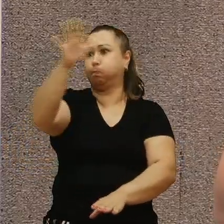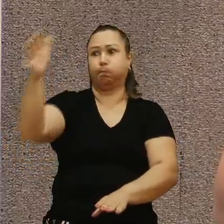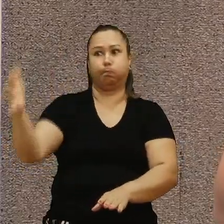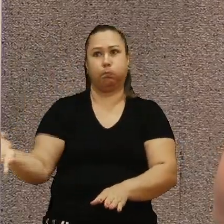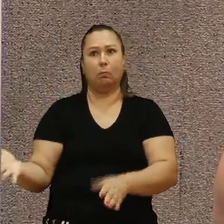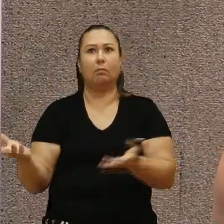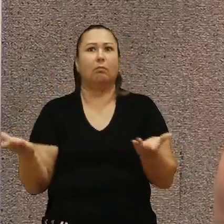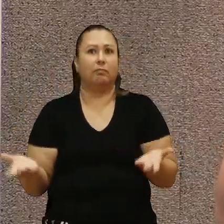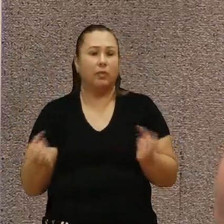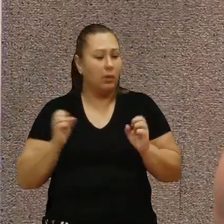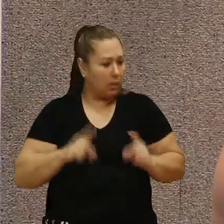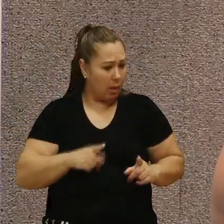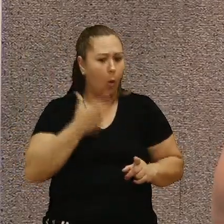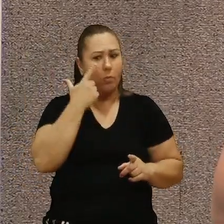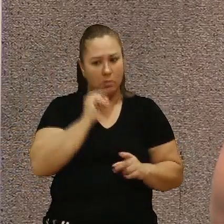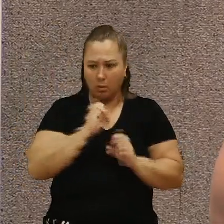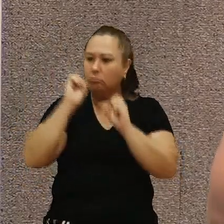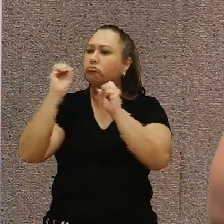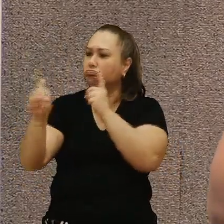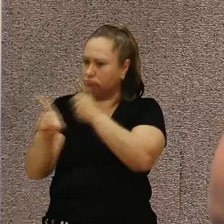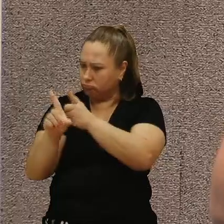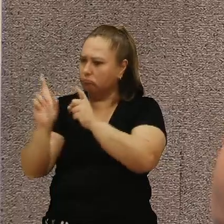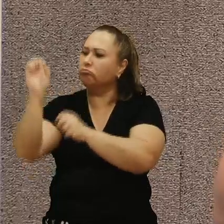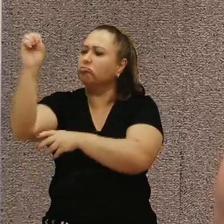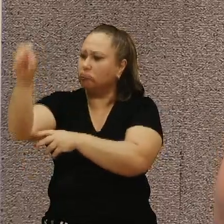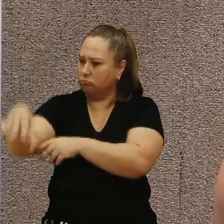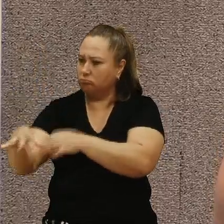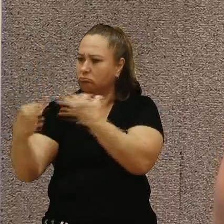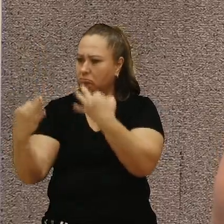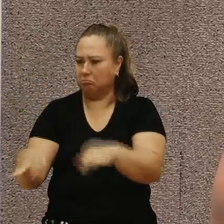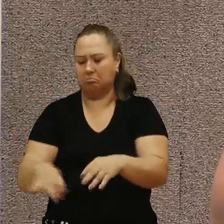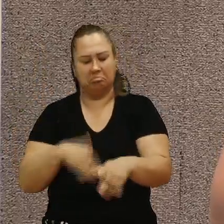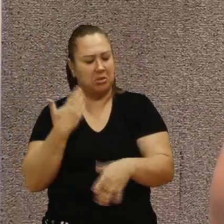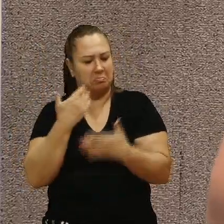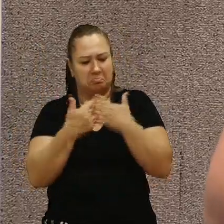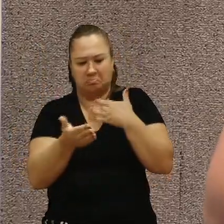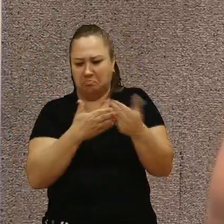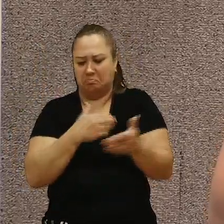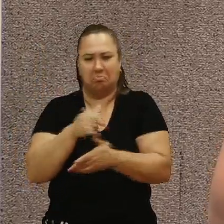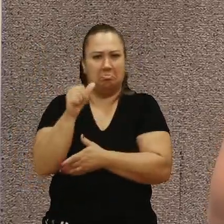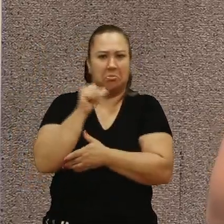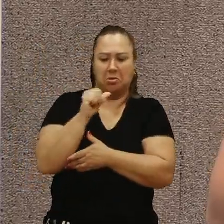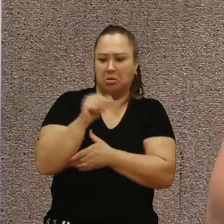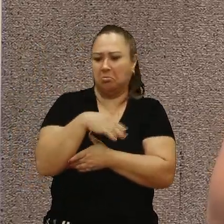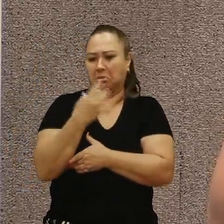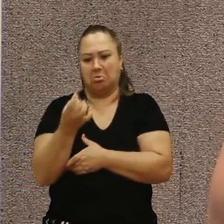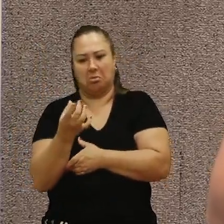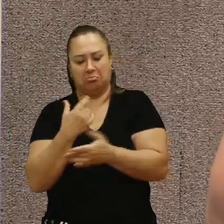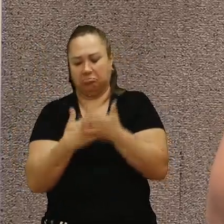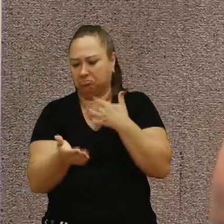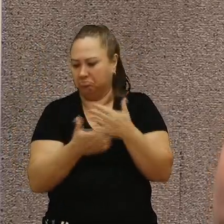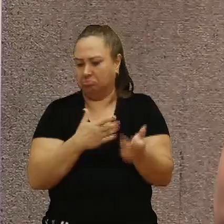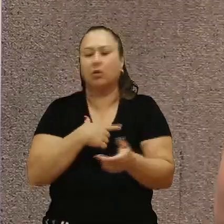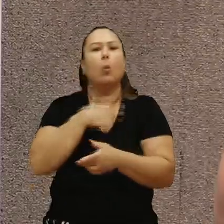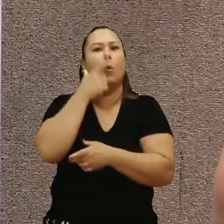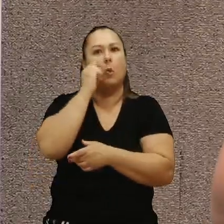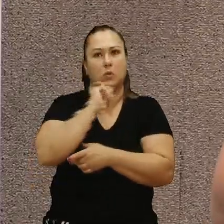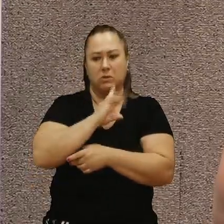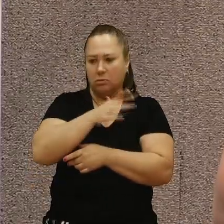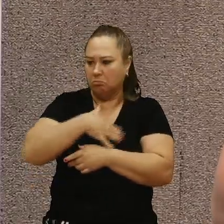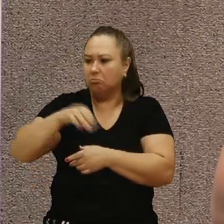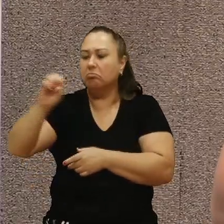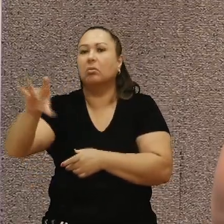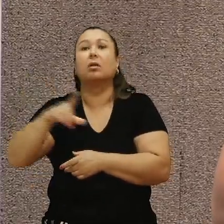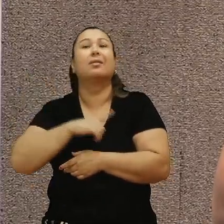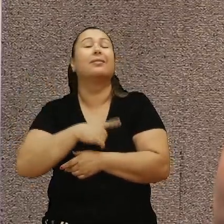levar até a lixeira, conseguiu encontrar ela. Mesmo bêbado, drogado, alcoolizado, na circunstância que fosse. E eu tenho uma outra teoria,